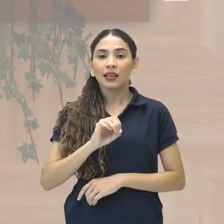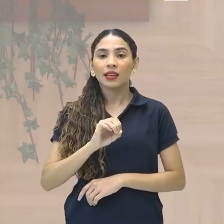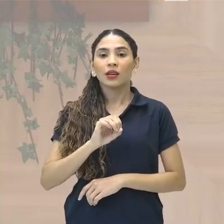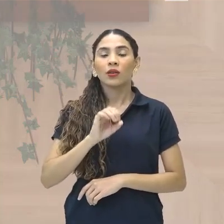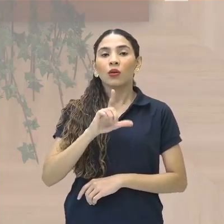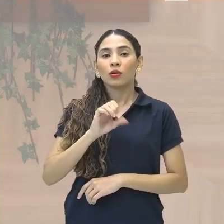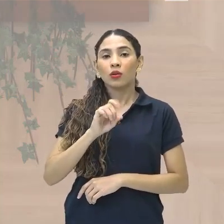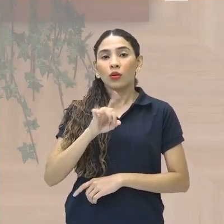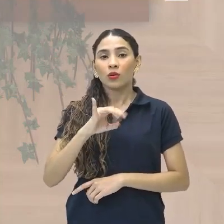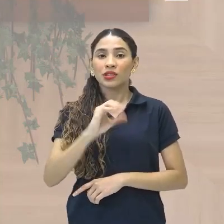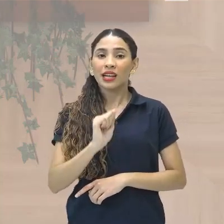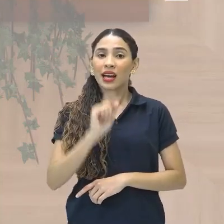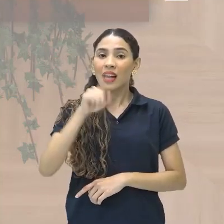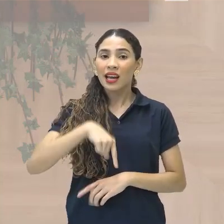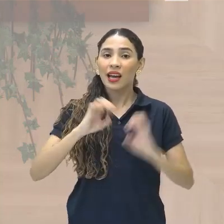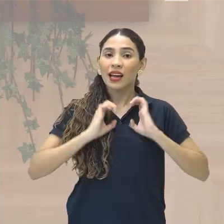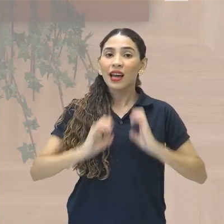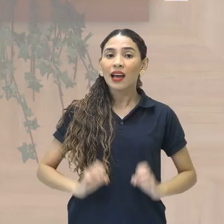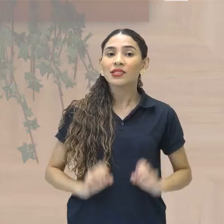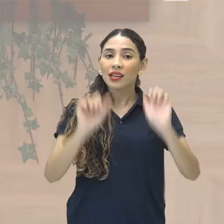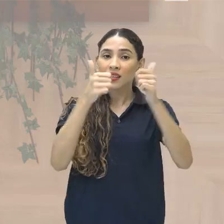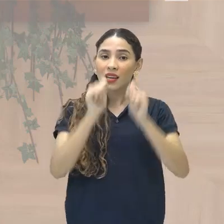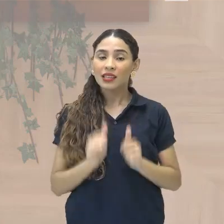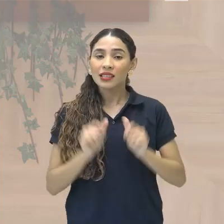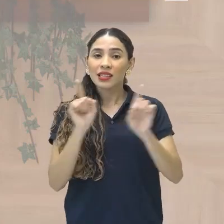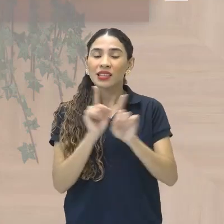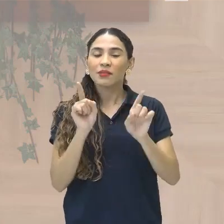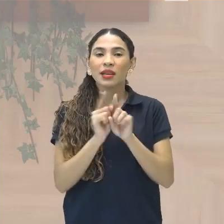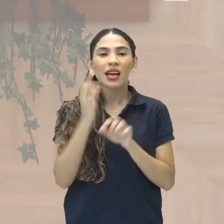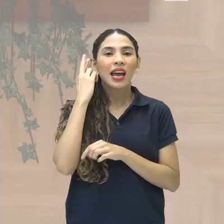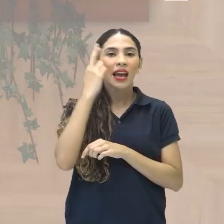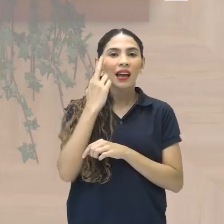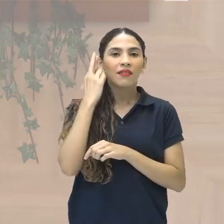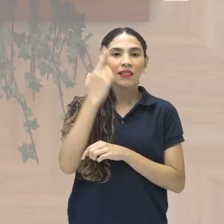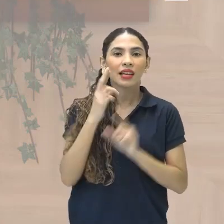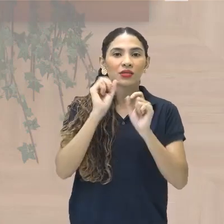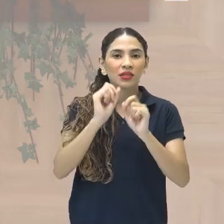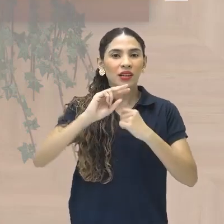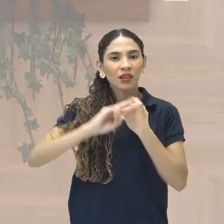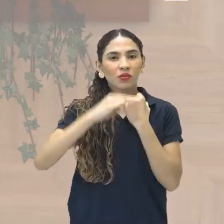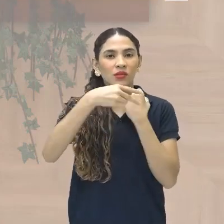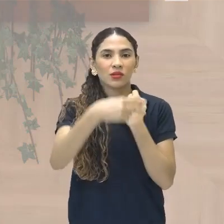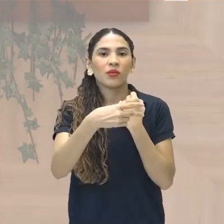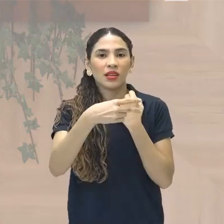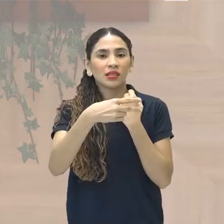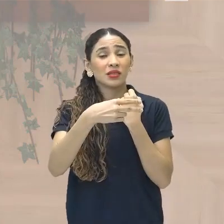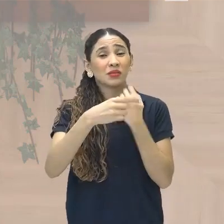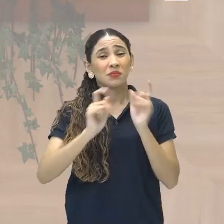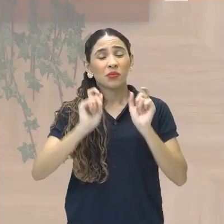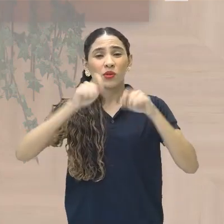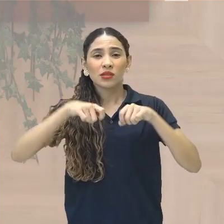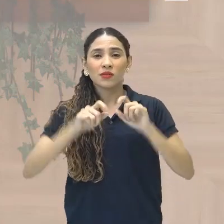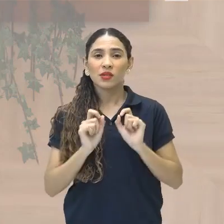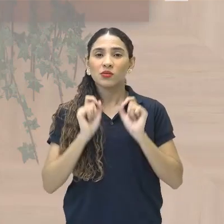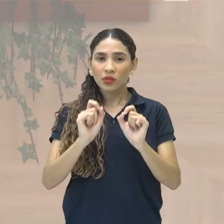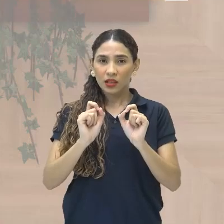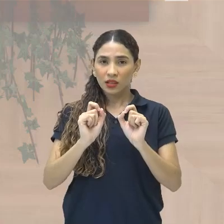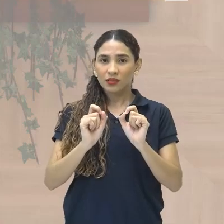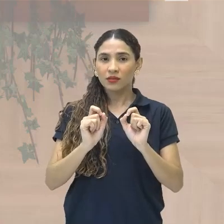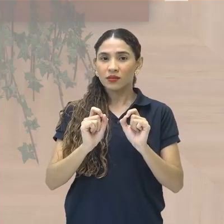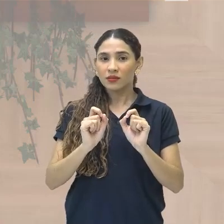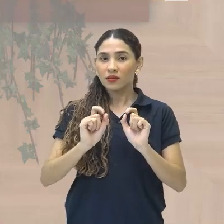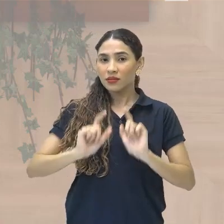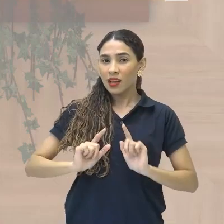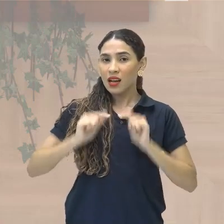teleológica. É aquela ética que analisa e reflete as consequências possíveis de